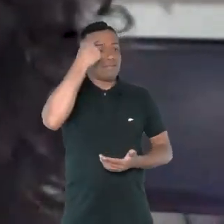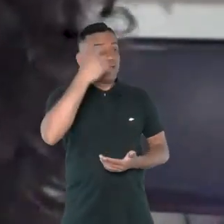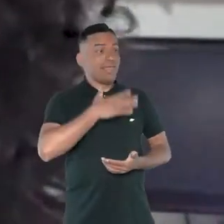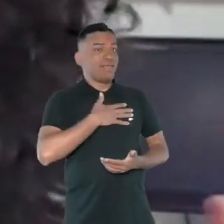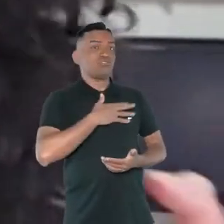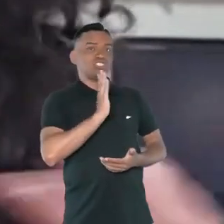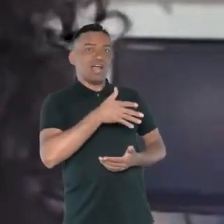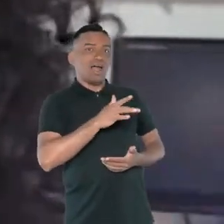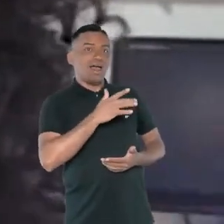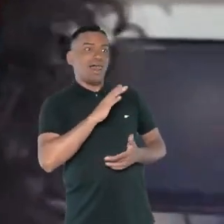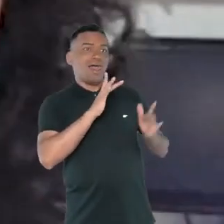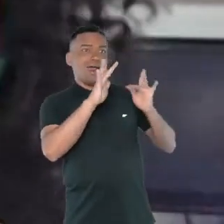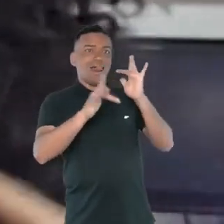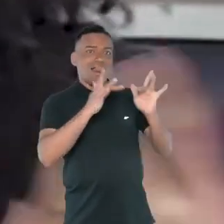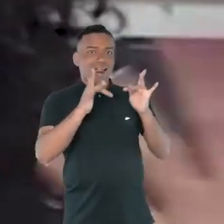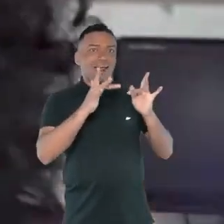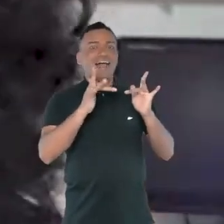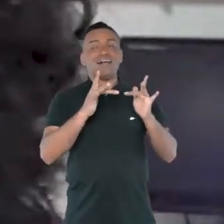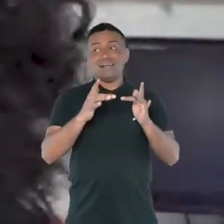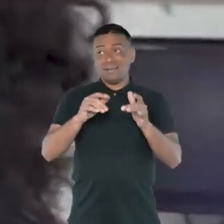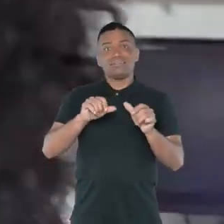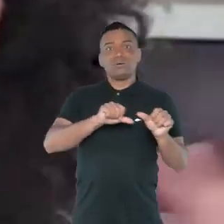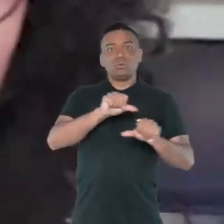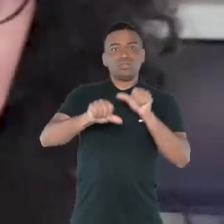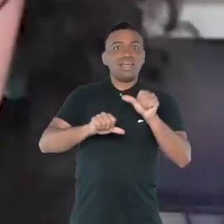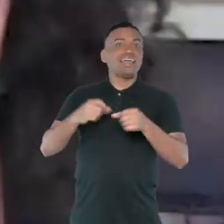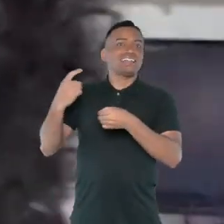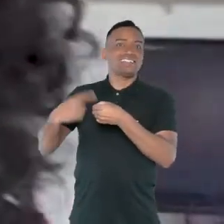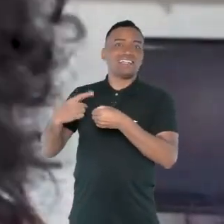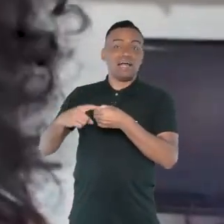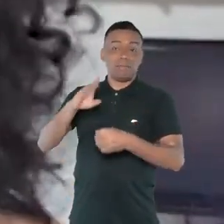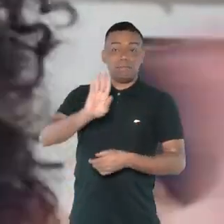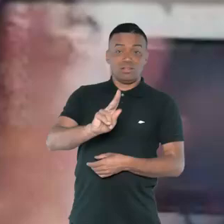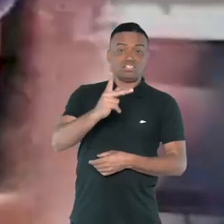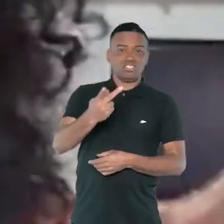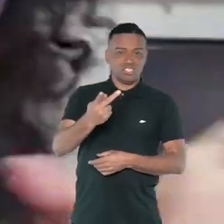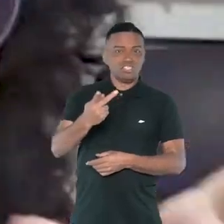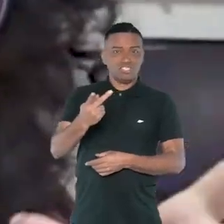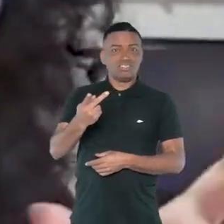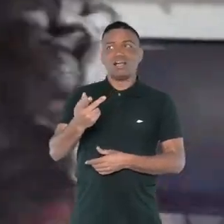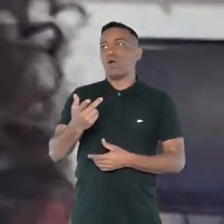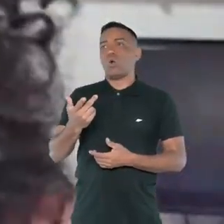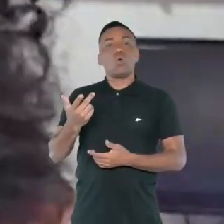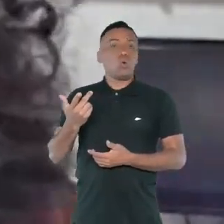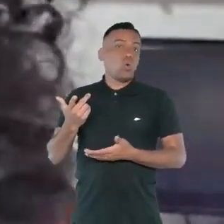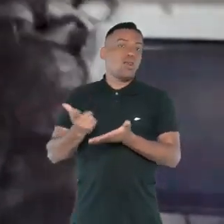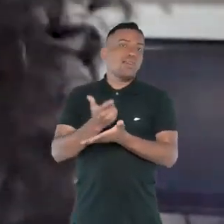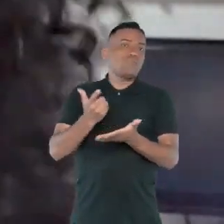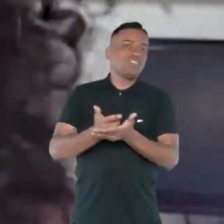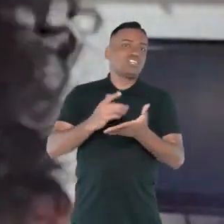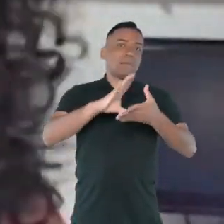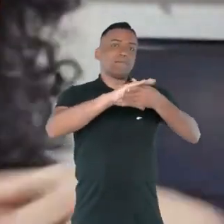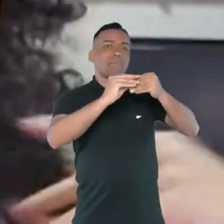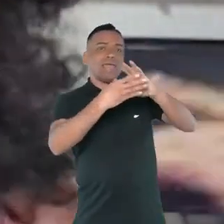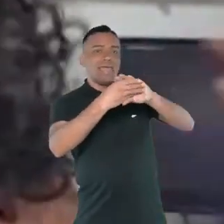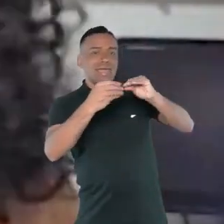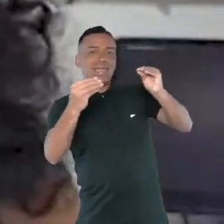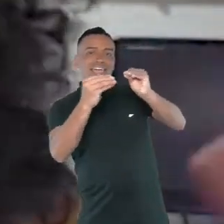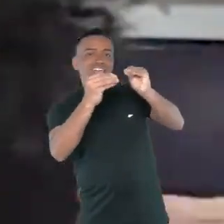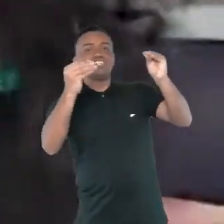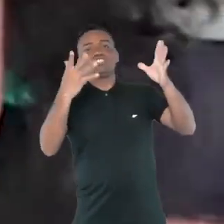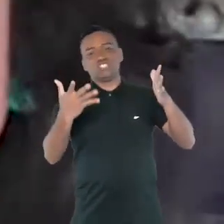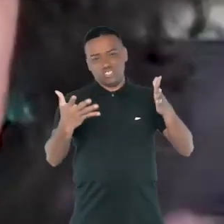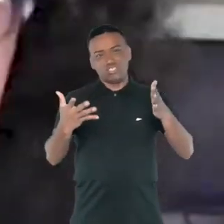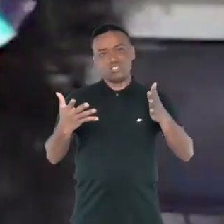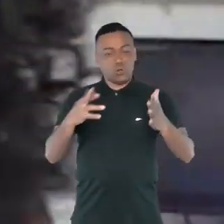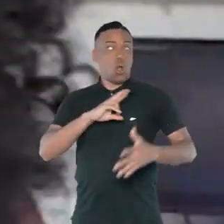a protagonista, que eu estava falando de um romance que eu estava vivendo. Não em Barcelona, em Belo Horizonte, eu só mudei a cidade. Eu lembro que tinha